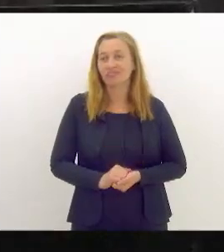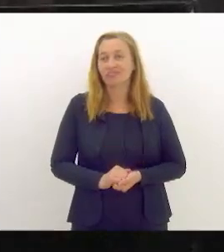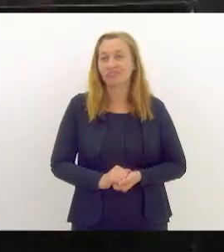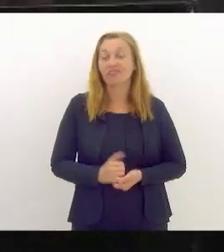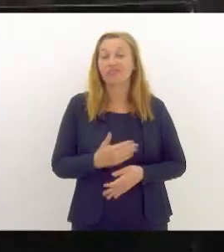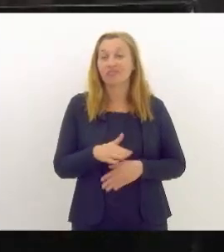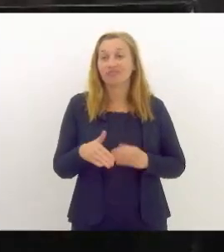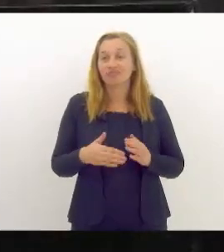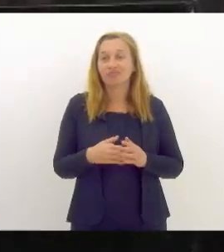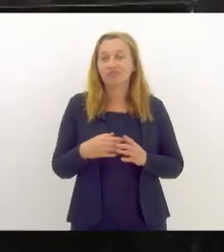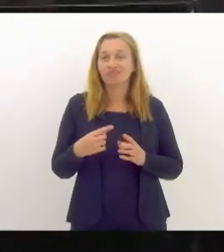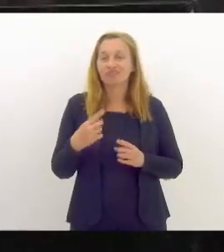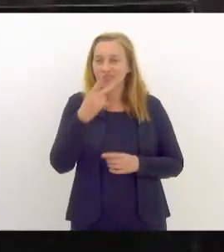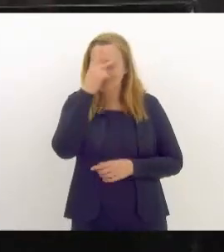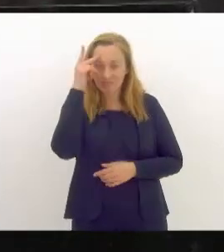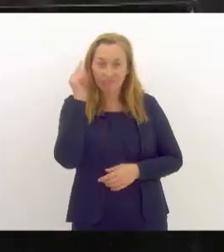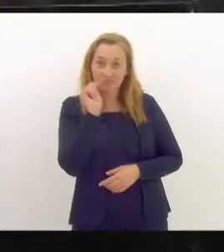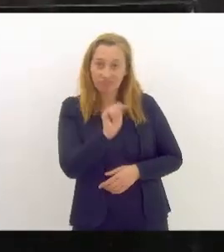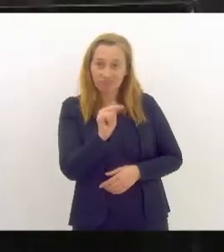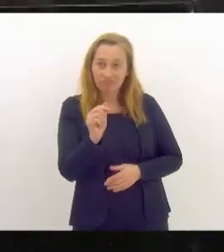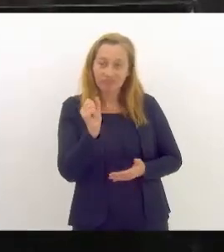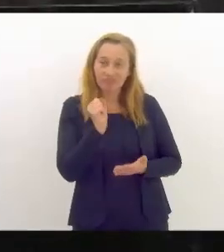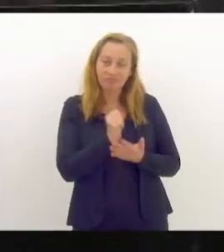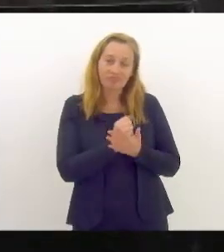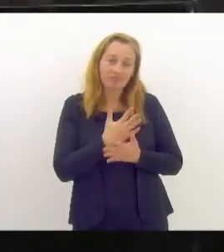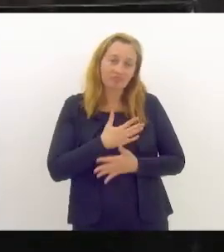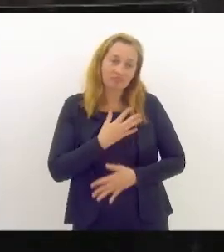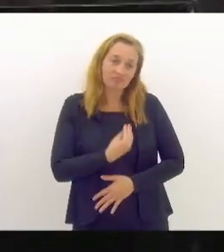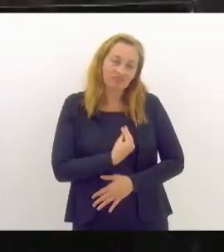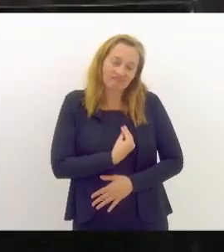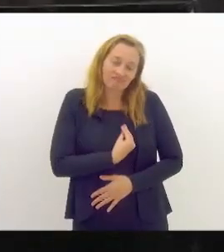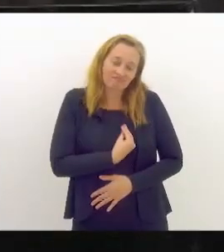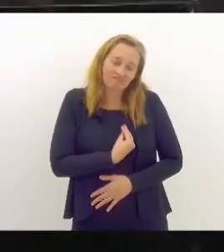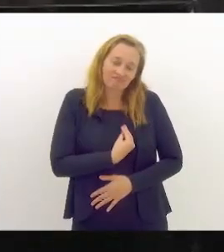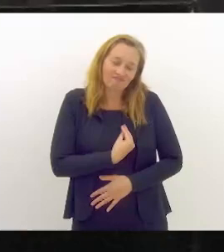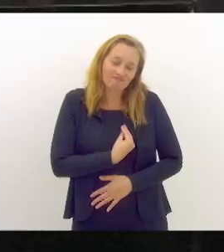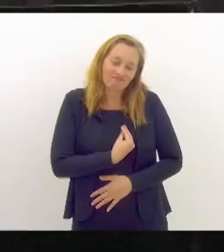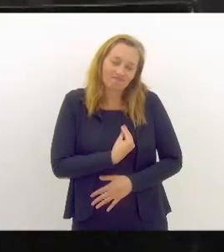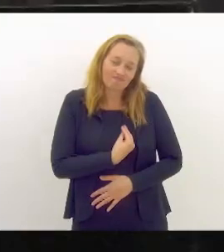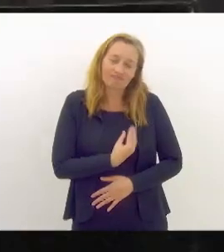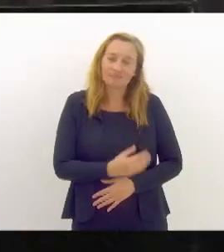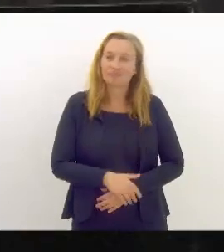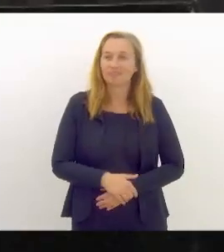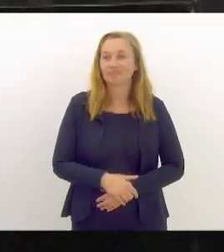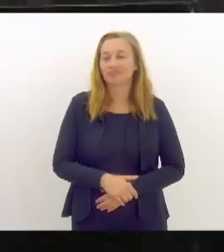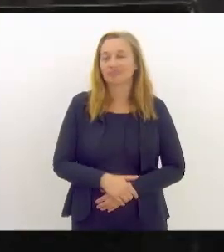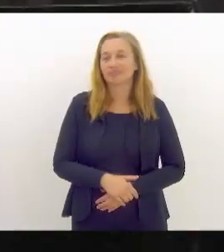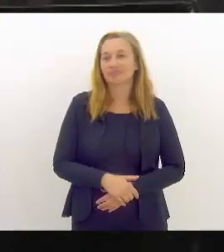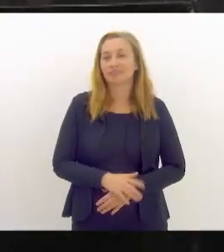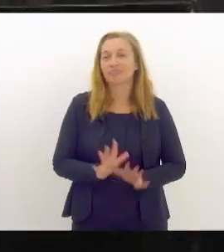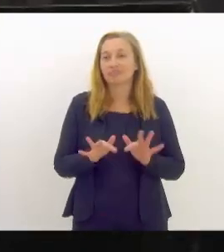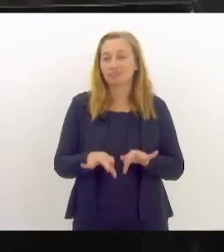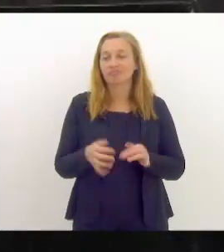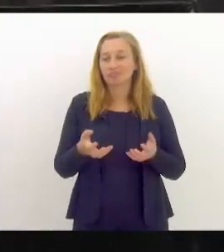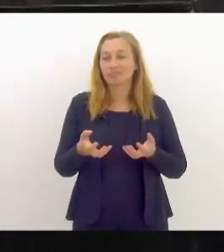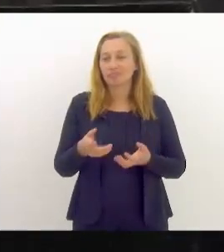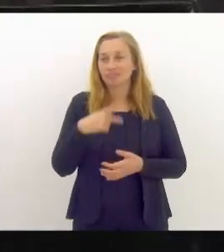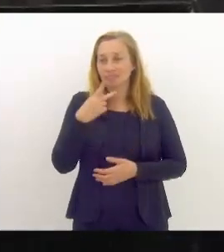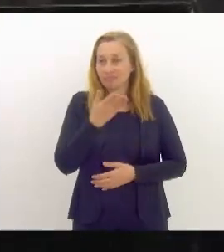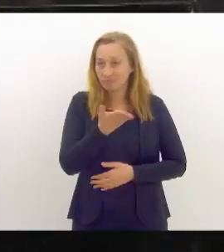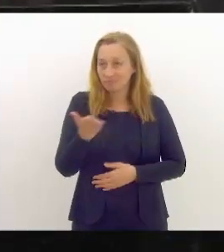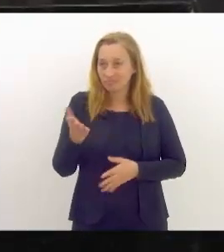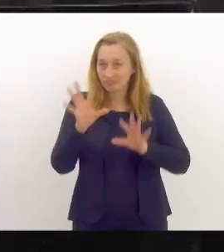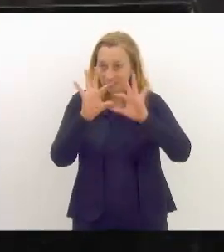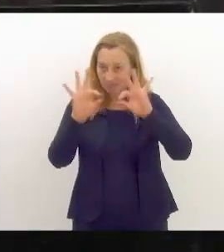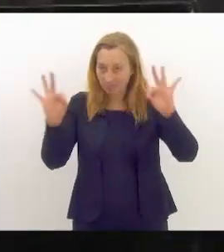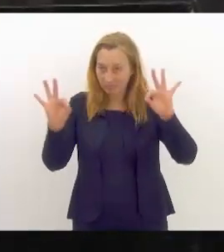todos os rostos aqui presentes vão ficar marcados na minha história E para finalizar eu queria trazer para vocês aqui